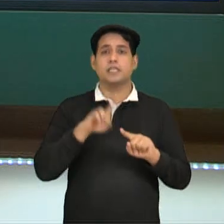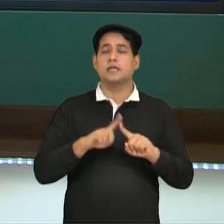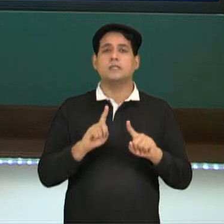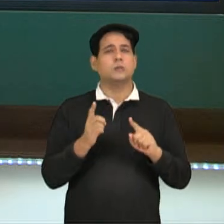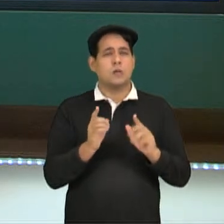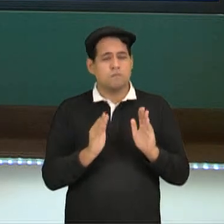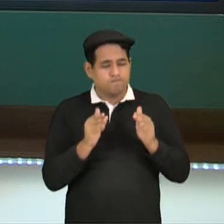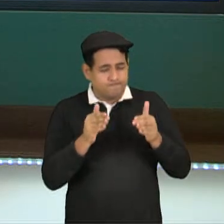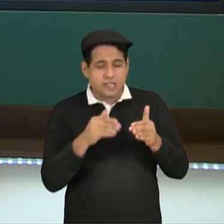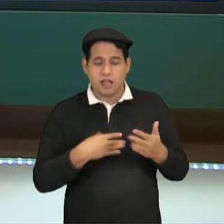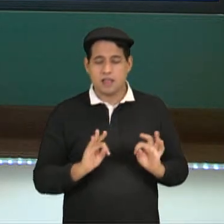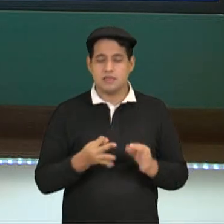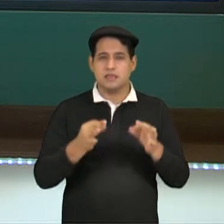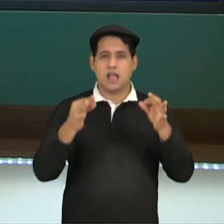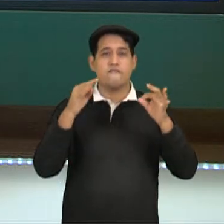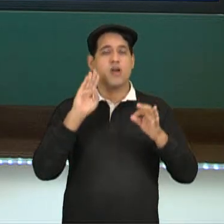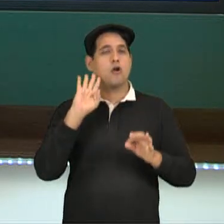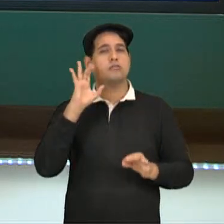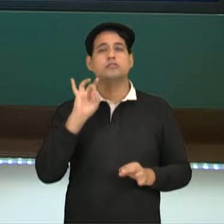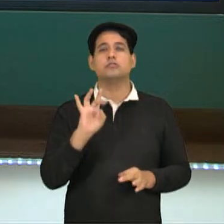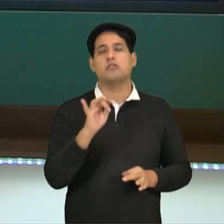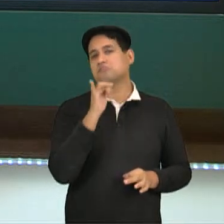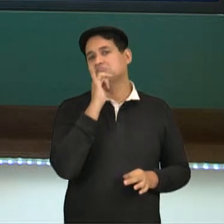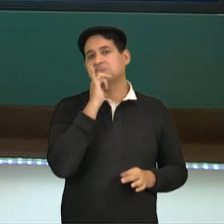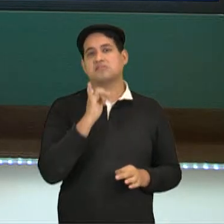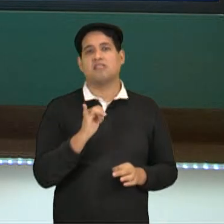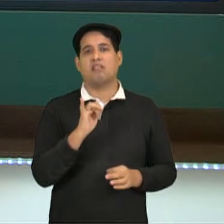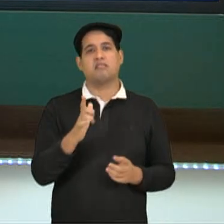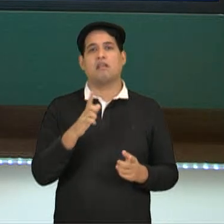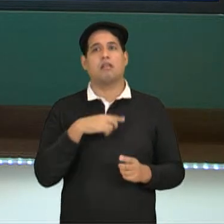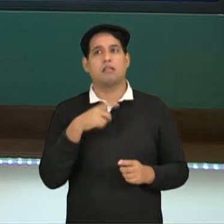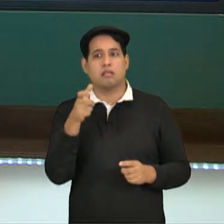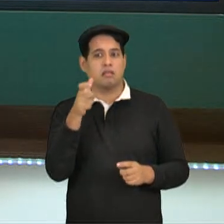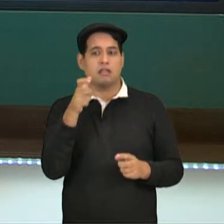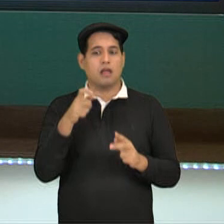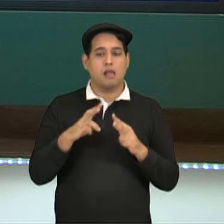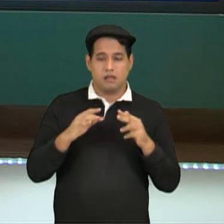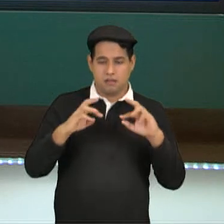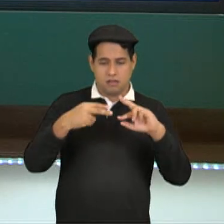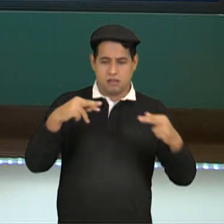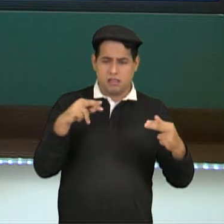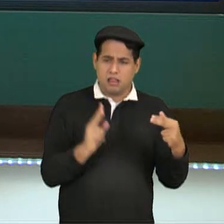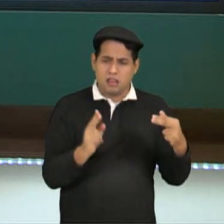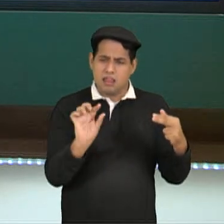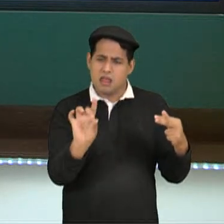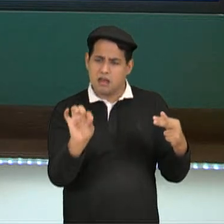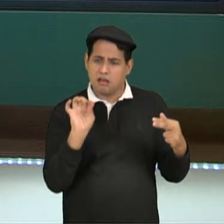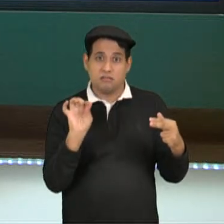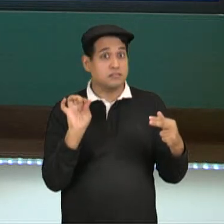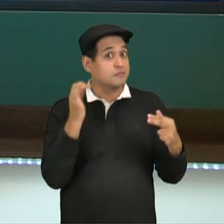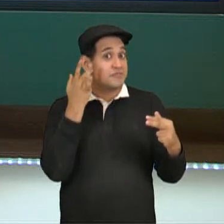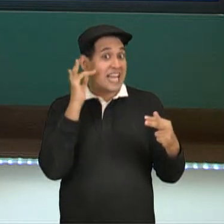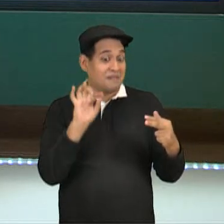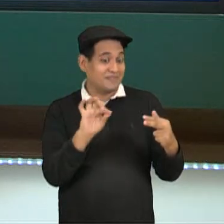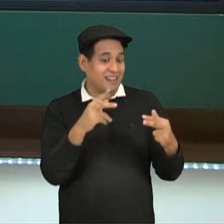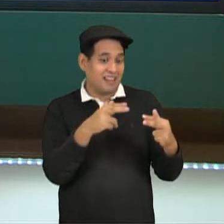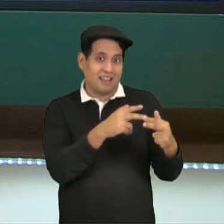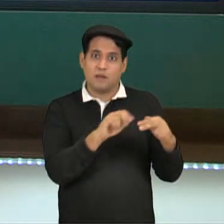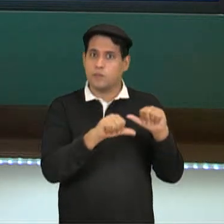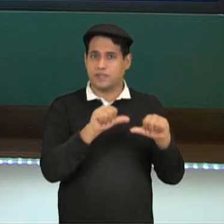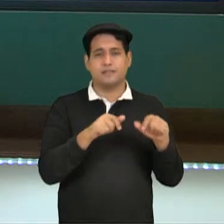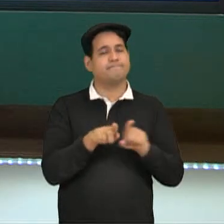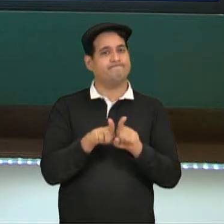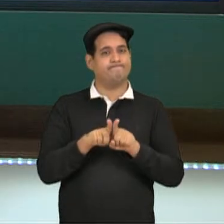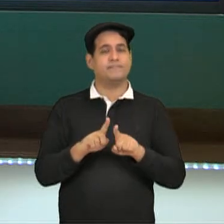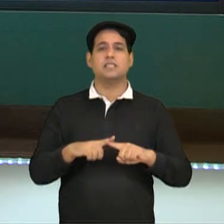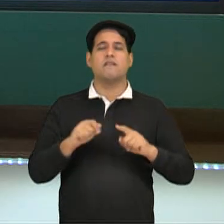essa técnica vai afetar somente o gene de interesse. E essa manipulação, essa alteração genômica,